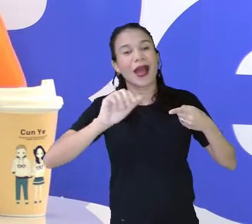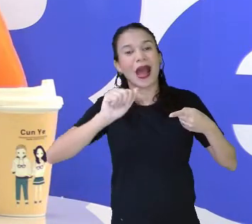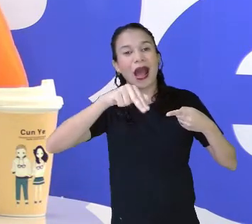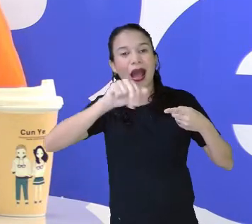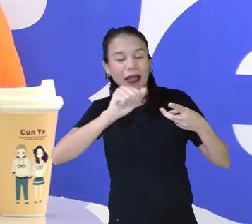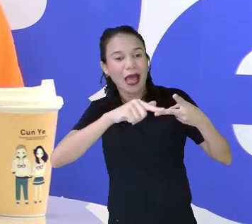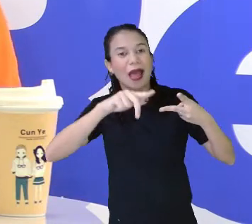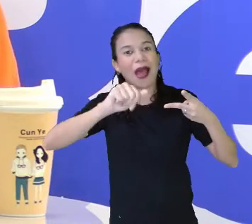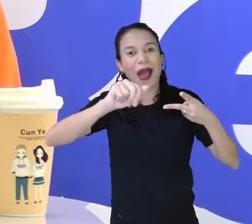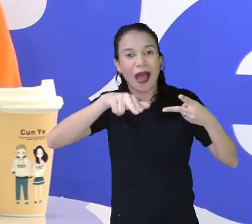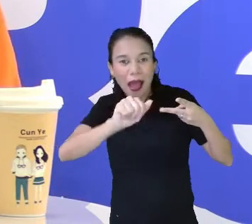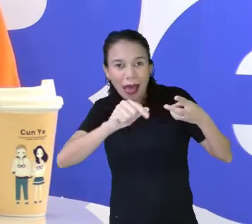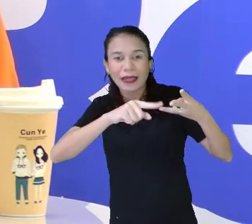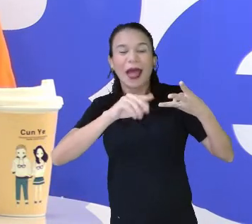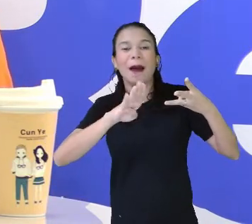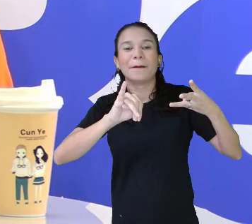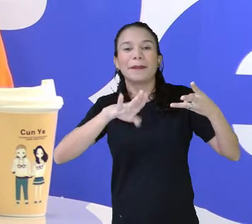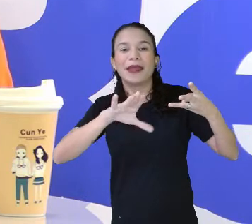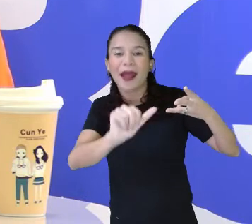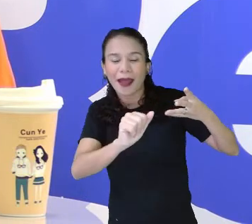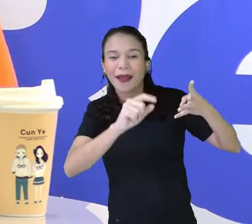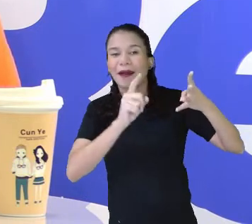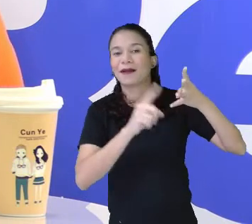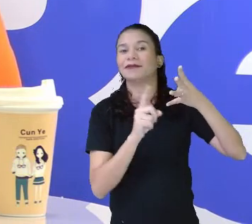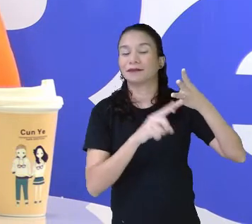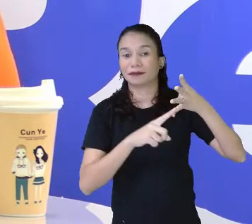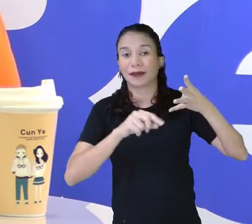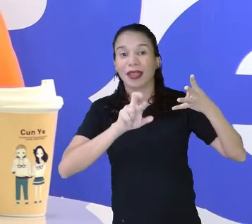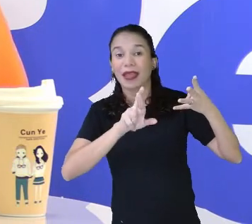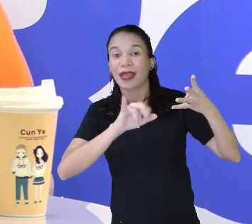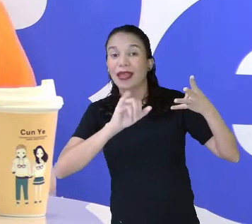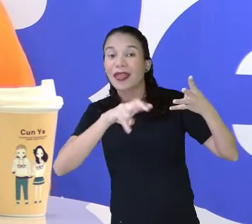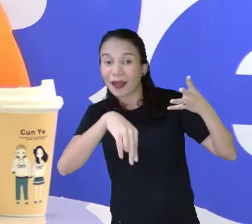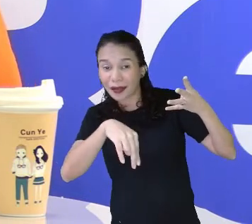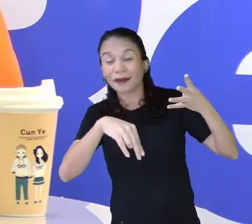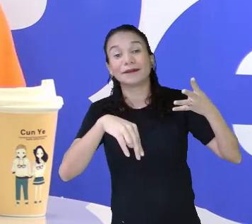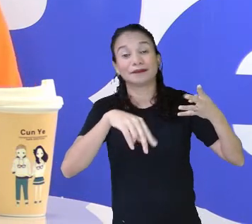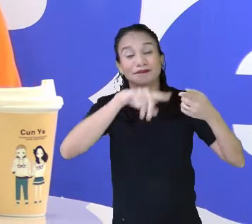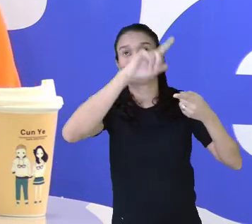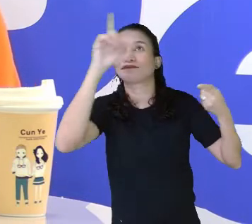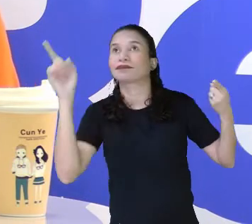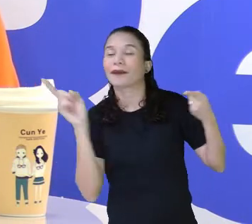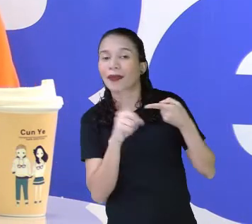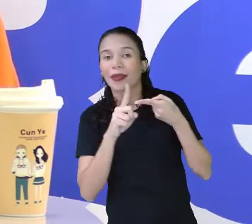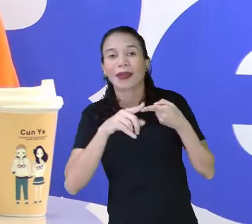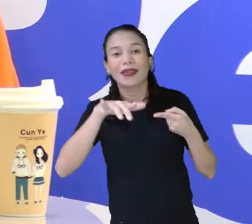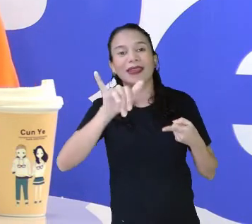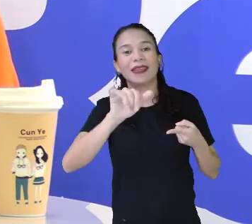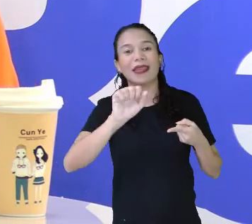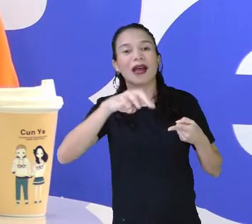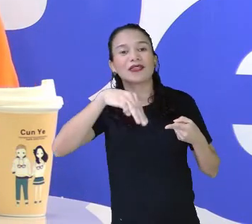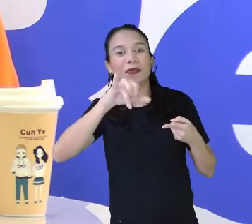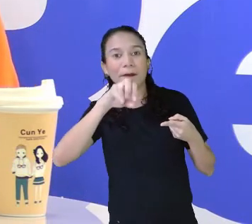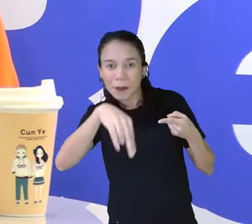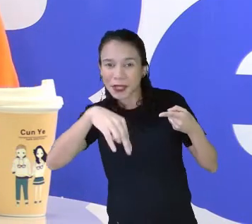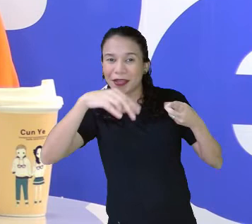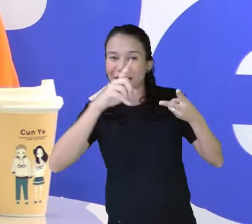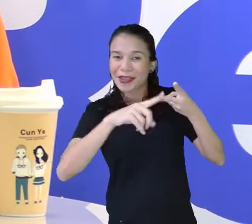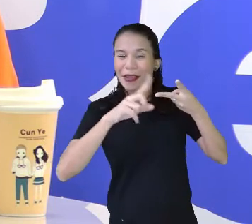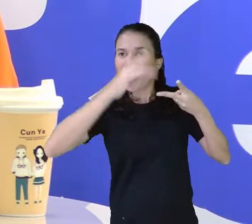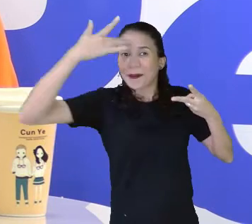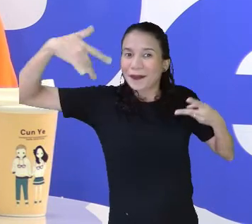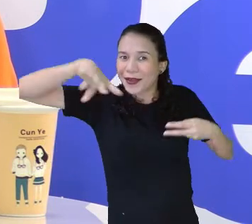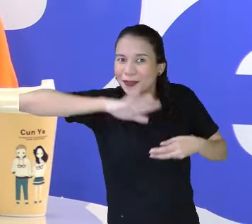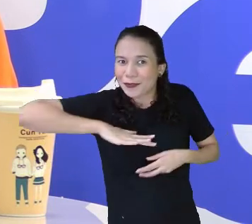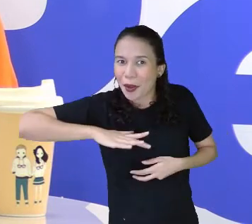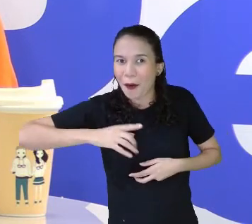né? Bianca. Nós temos também, ó, Rian. Temos a Yasmin. Olha o